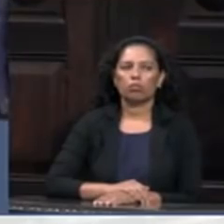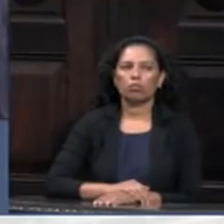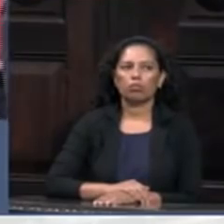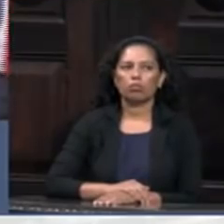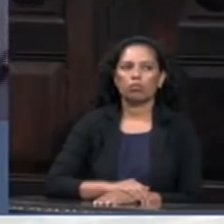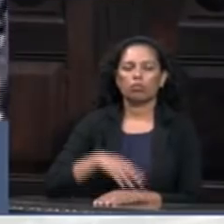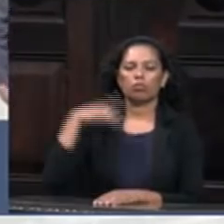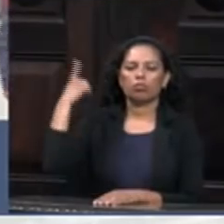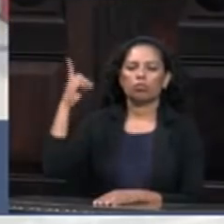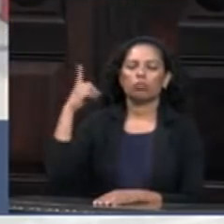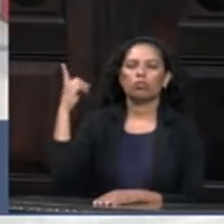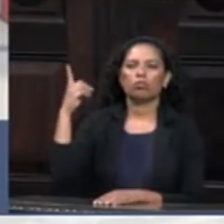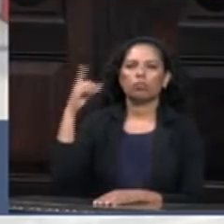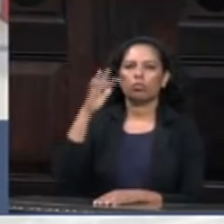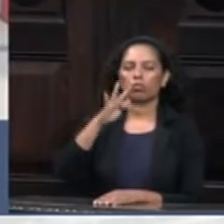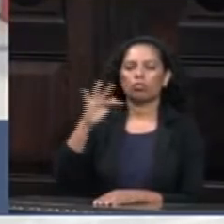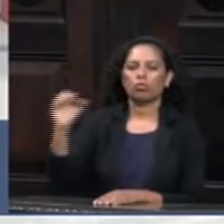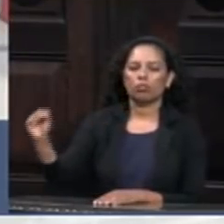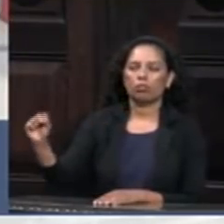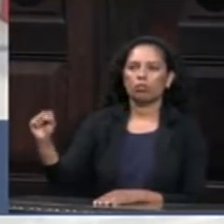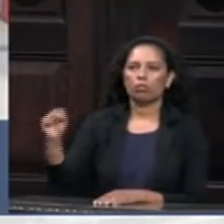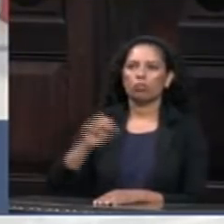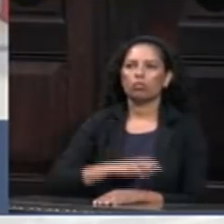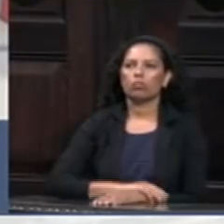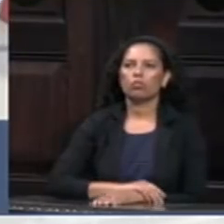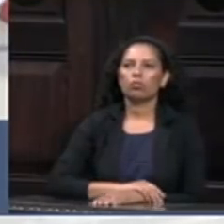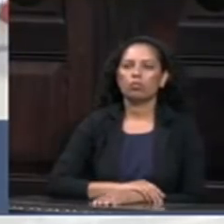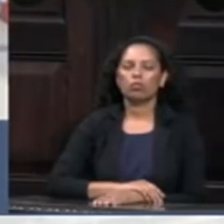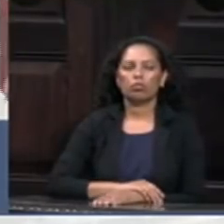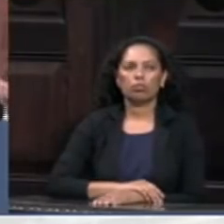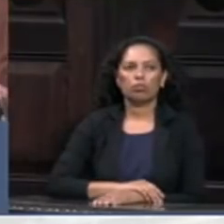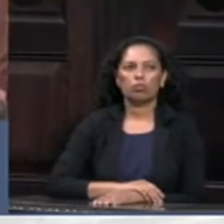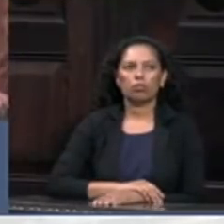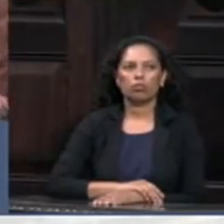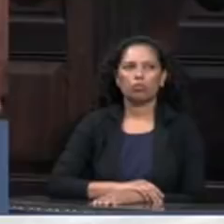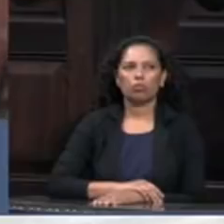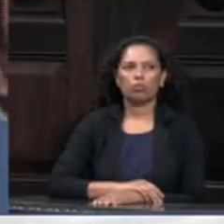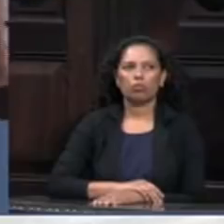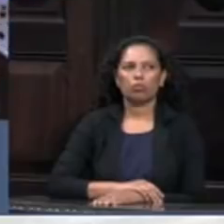Deputado Flávio Serafini.